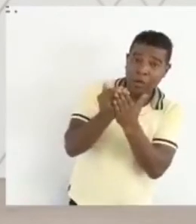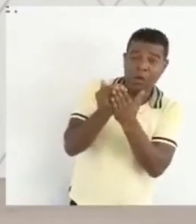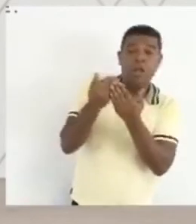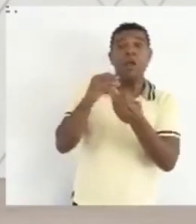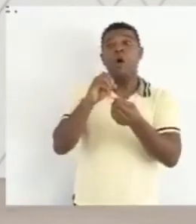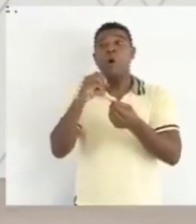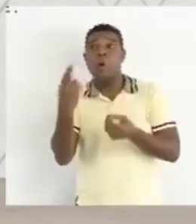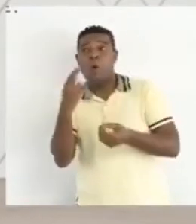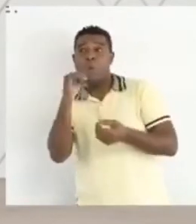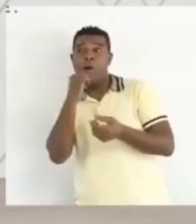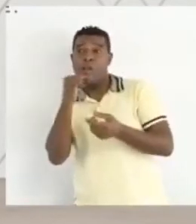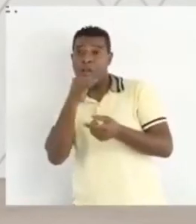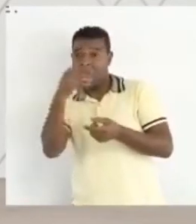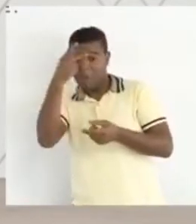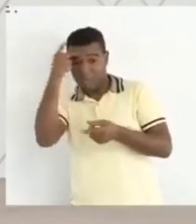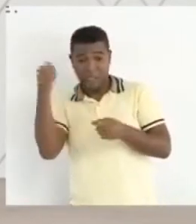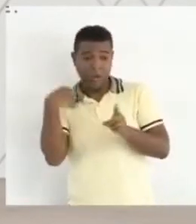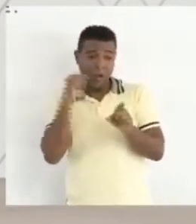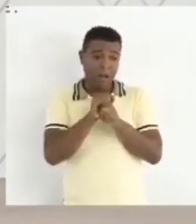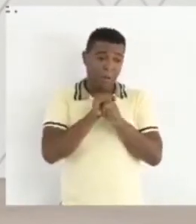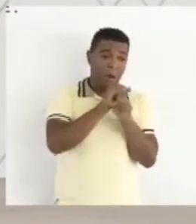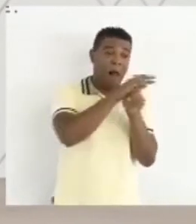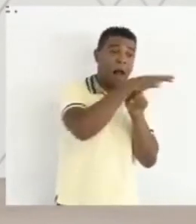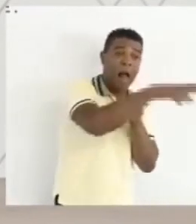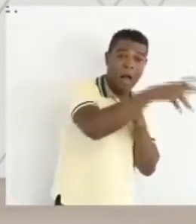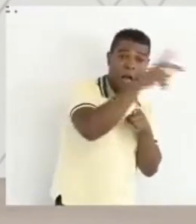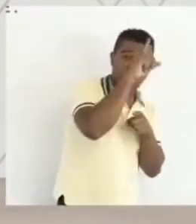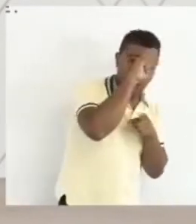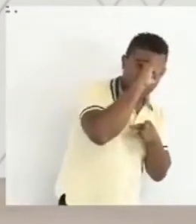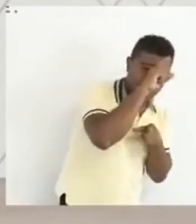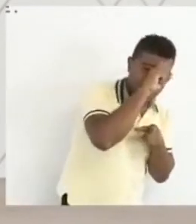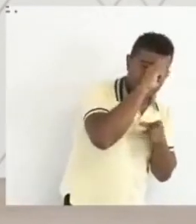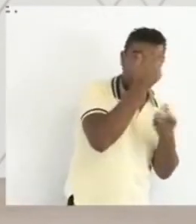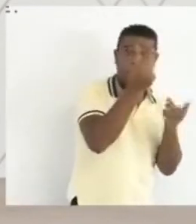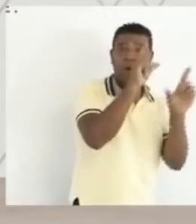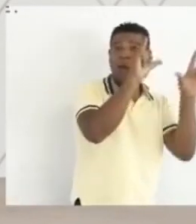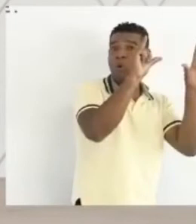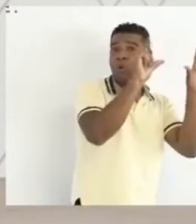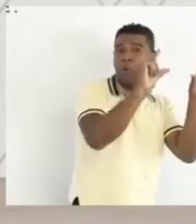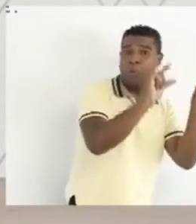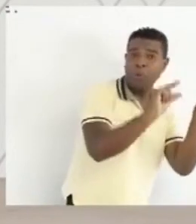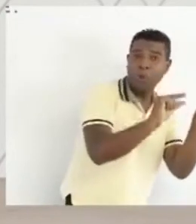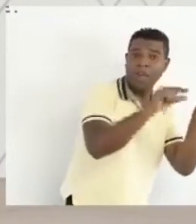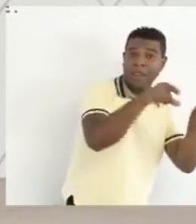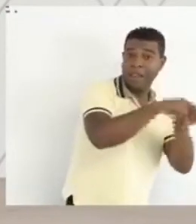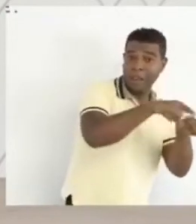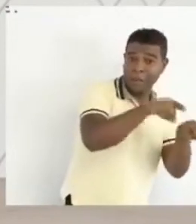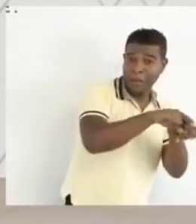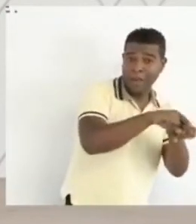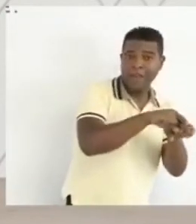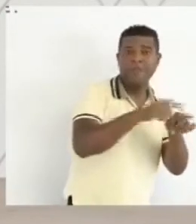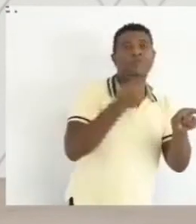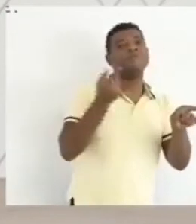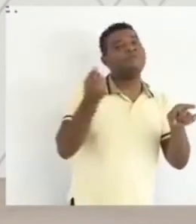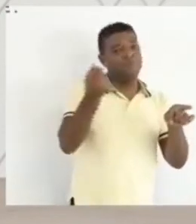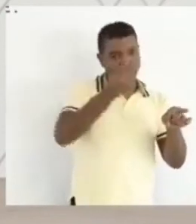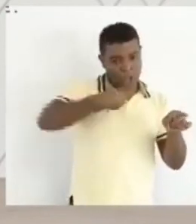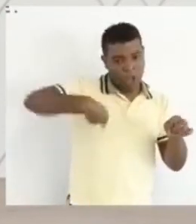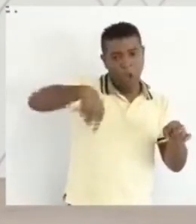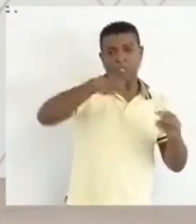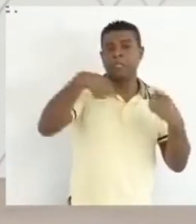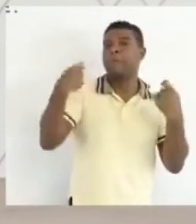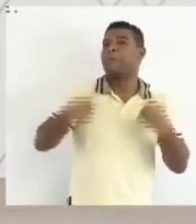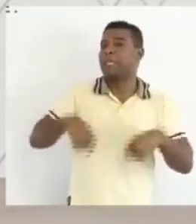ocupação hospitalar, pela internação hospitalar, é muito importante que as pessoas entendam que nós ainda temos um contingente muito